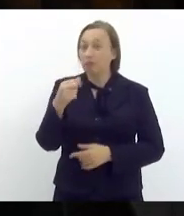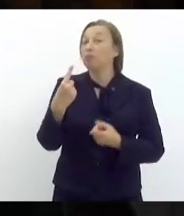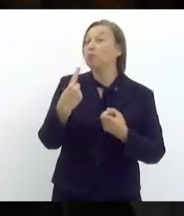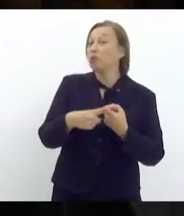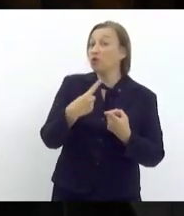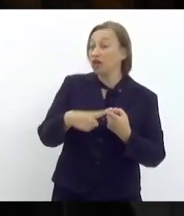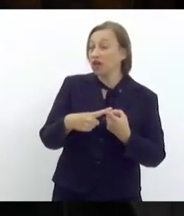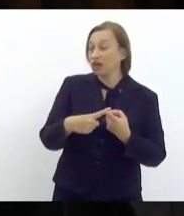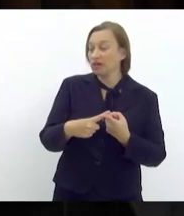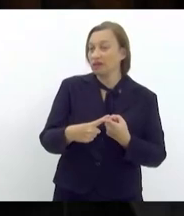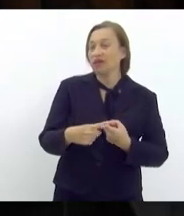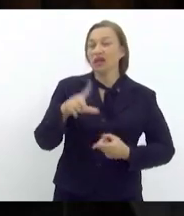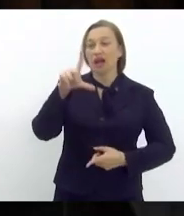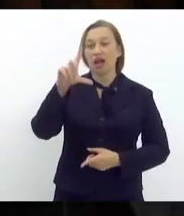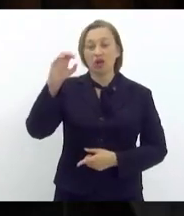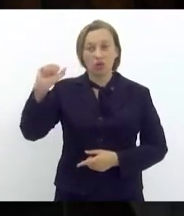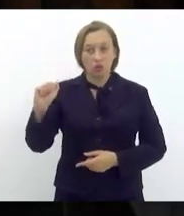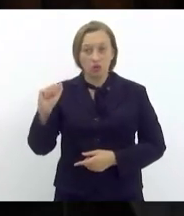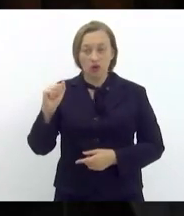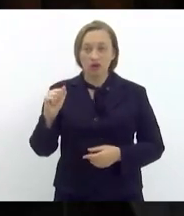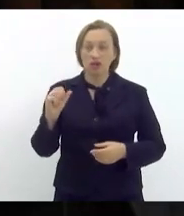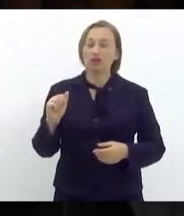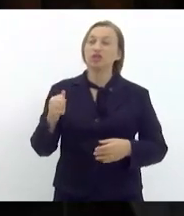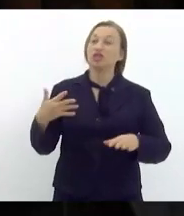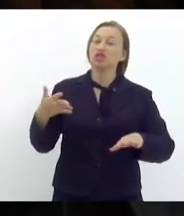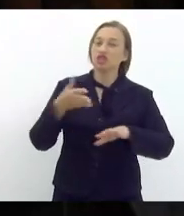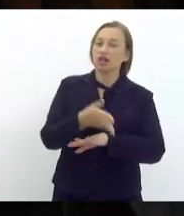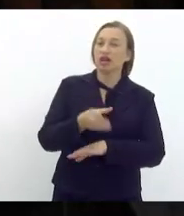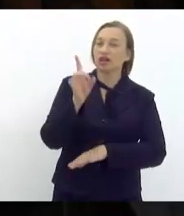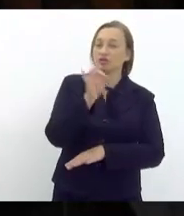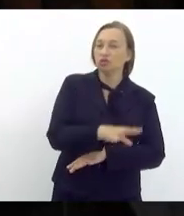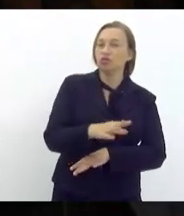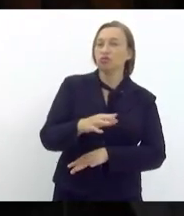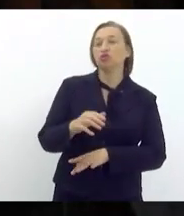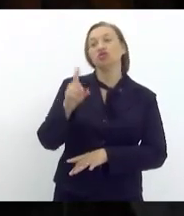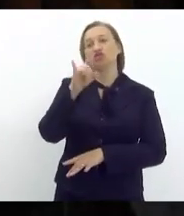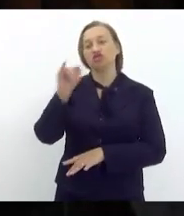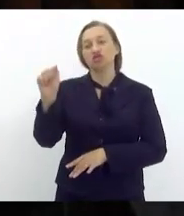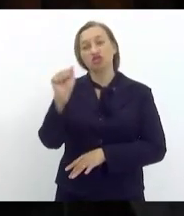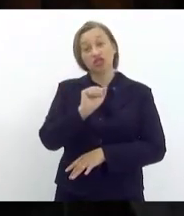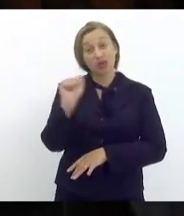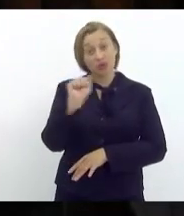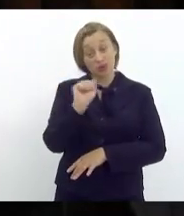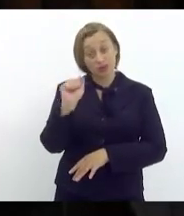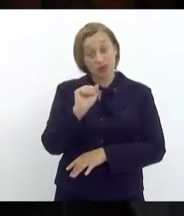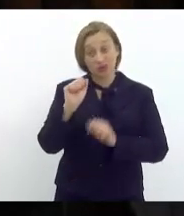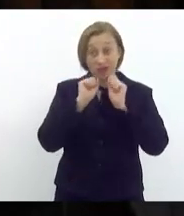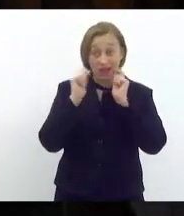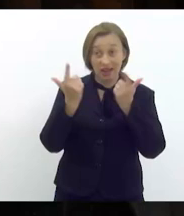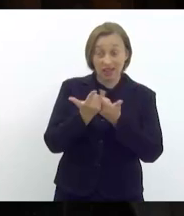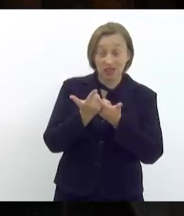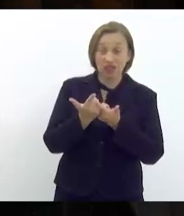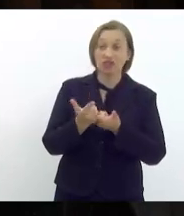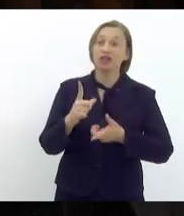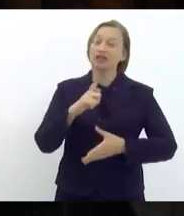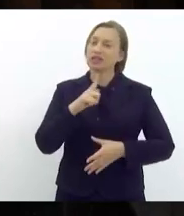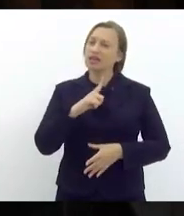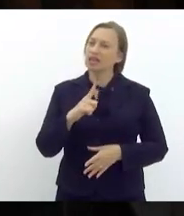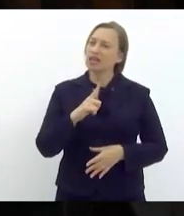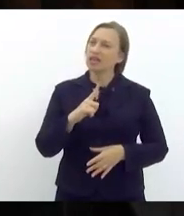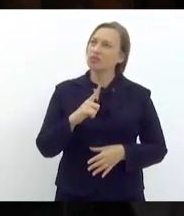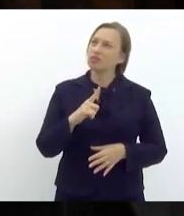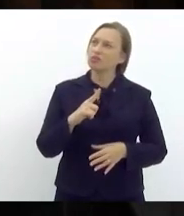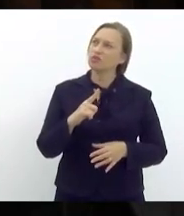chegará na casa no último dia de agosto então teremos realizado somente